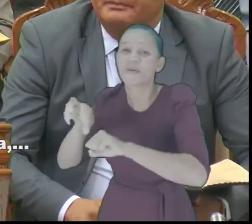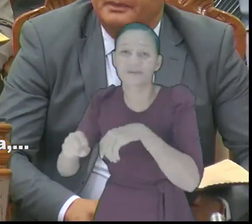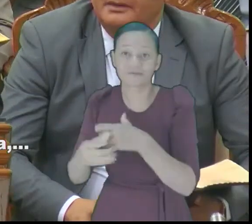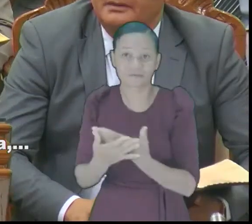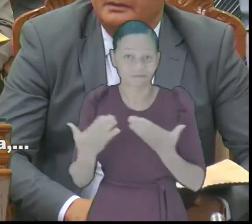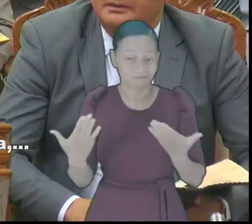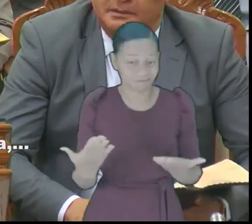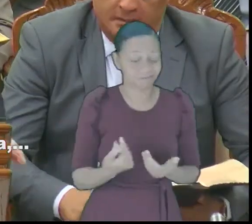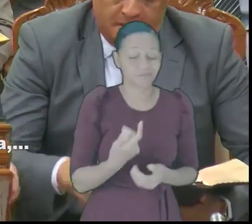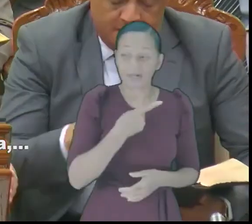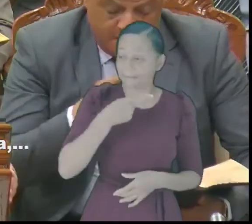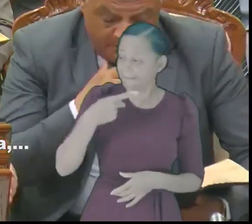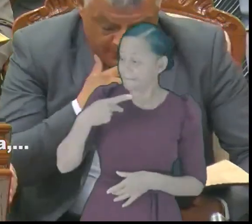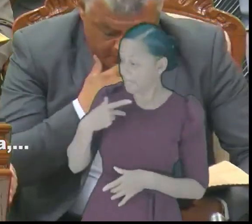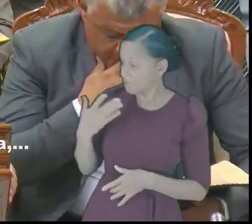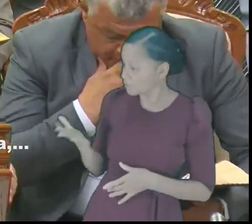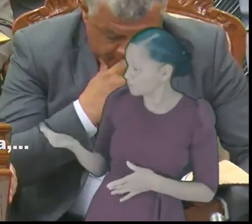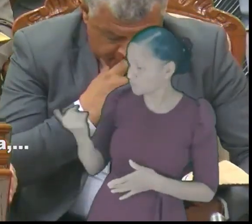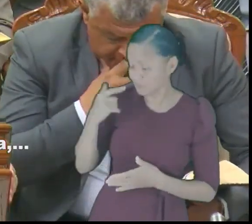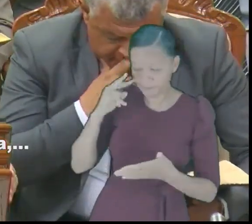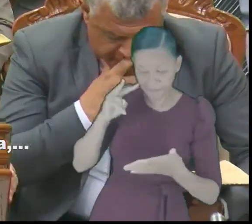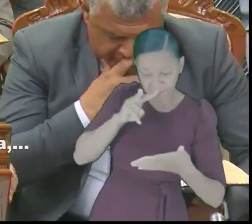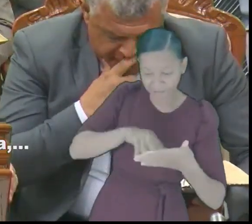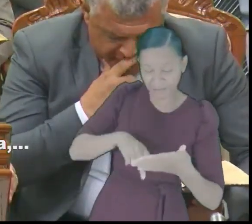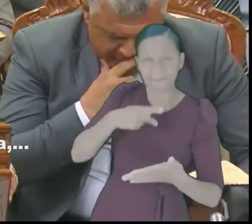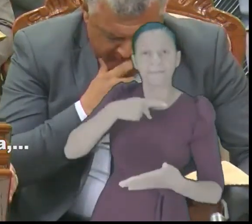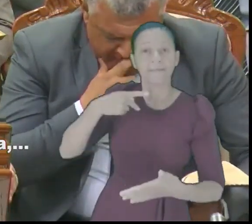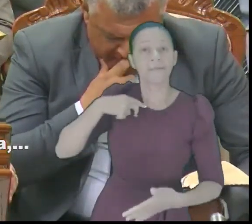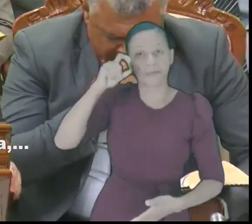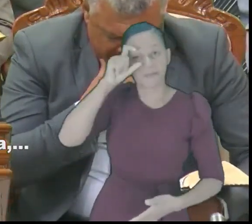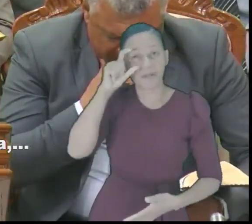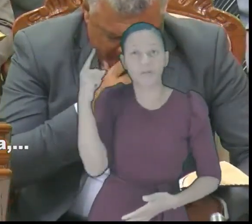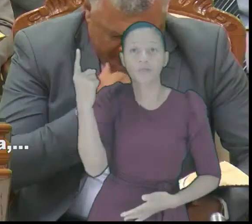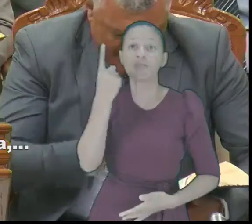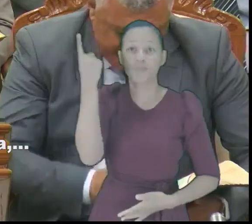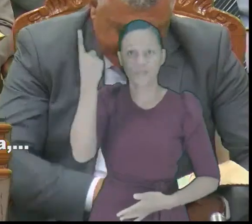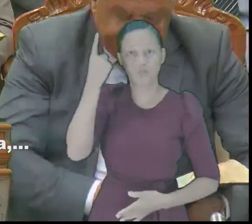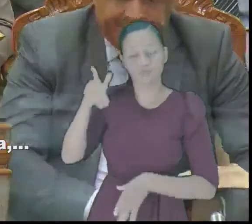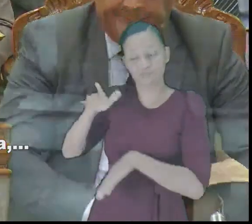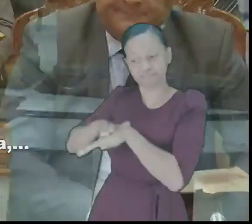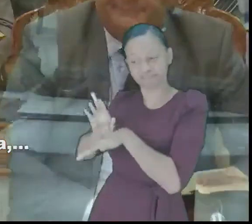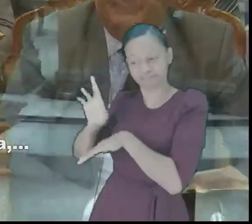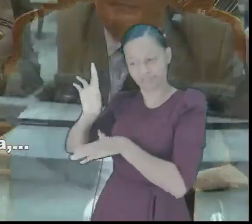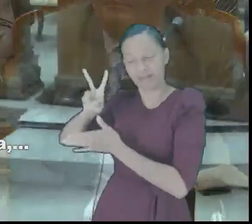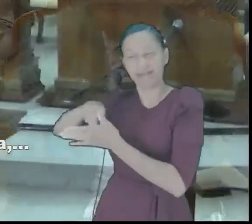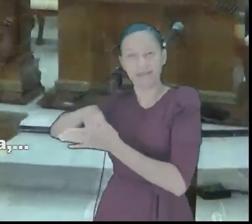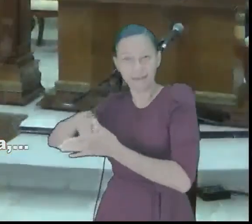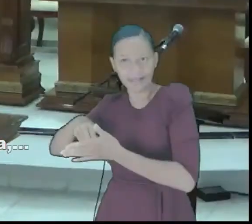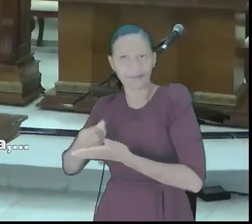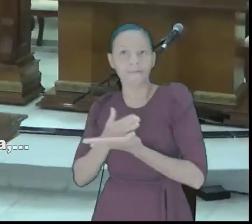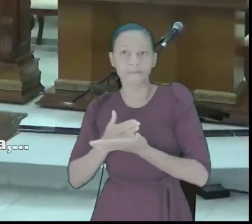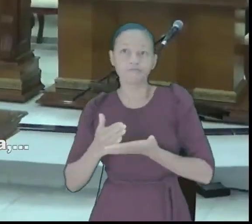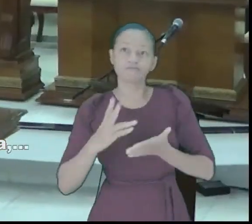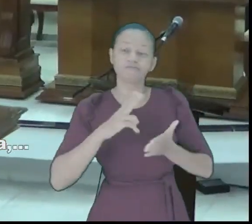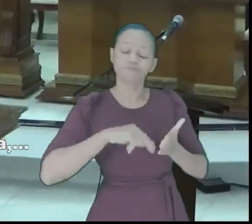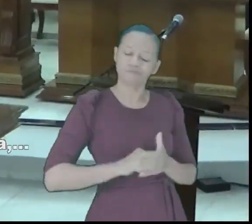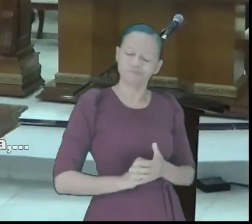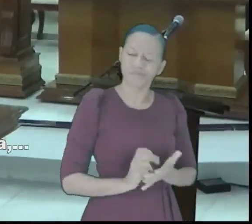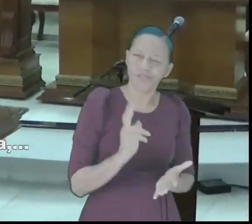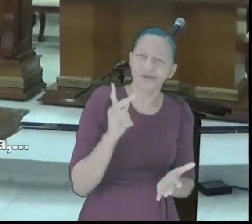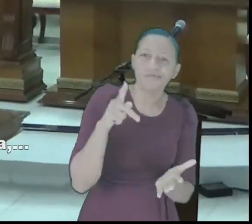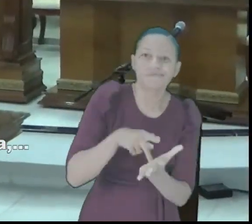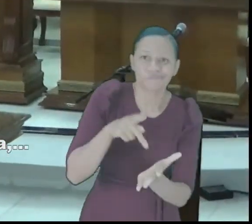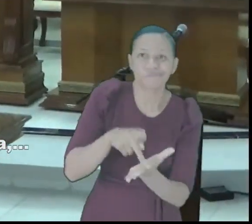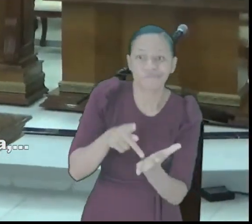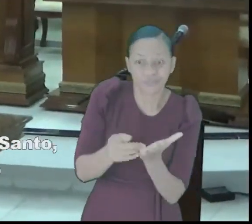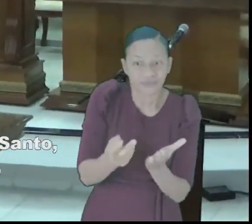aqui, Atos 1:5, pastor Múcio estará lendo. Porque, na verdade, João